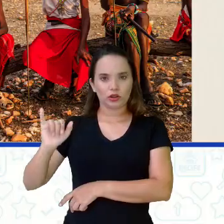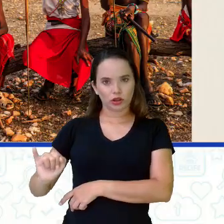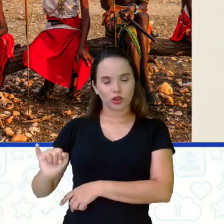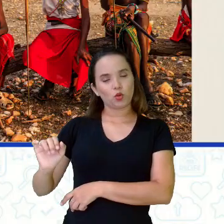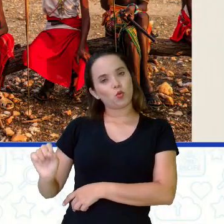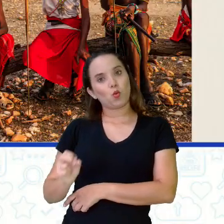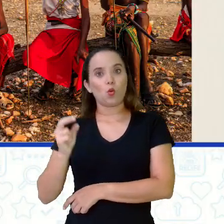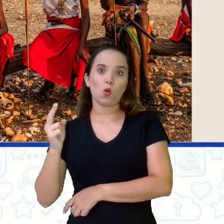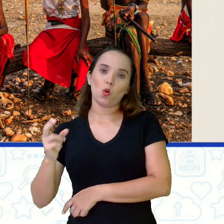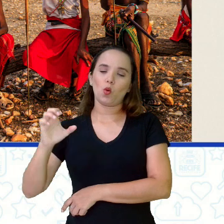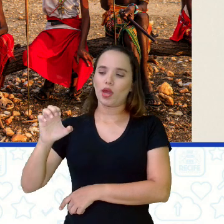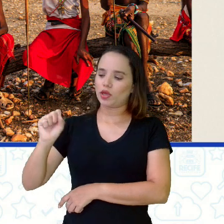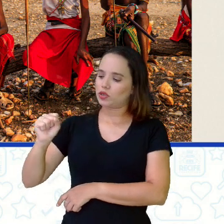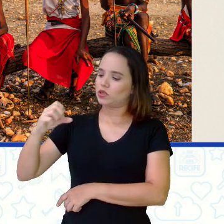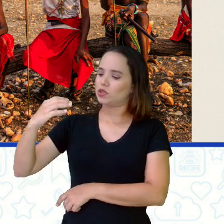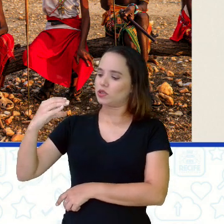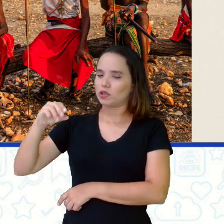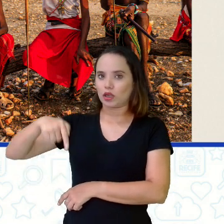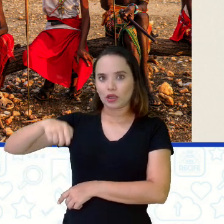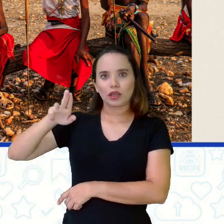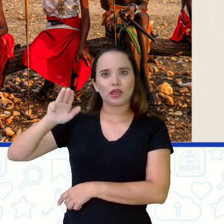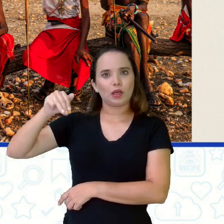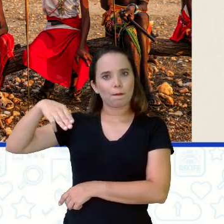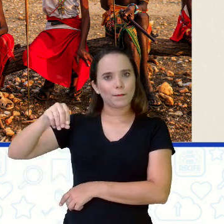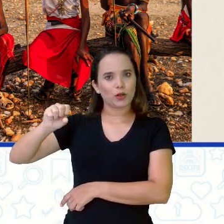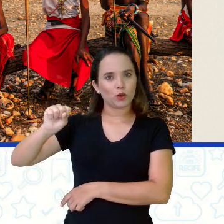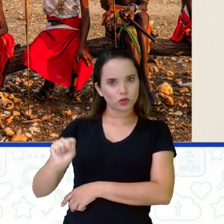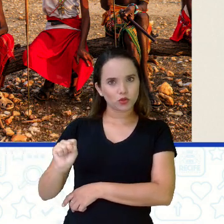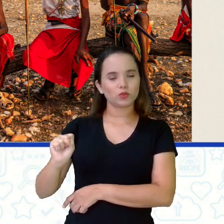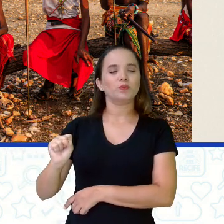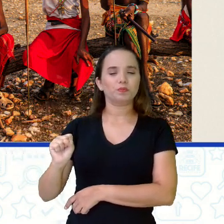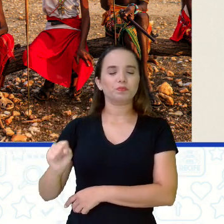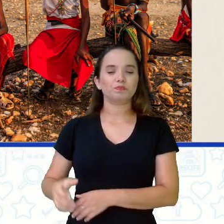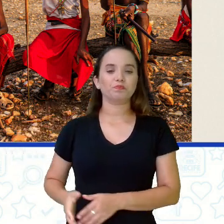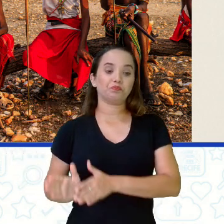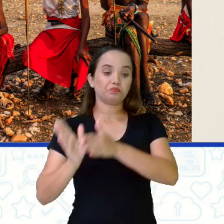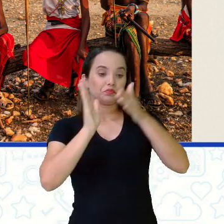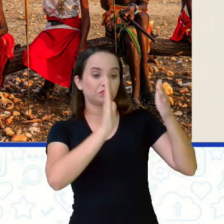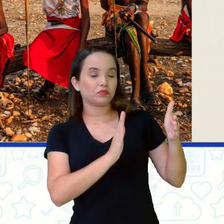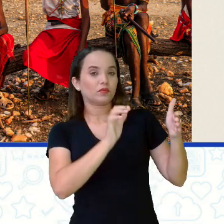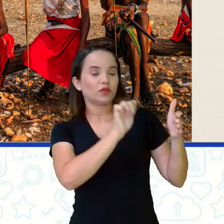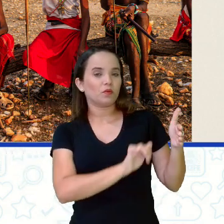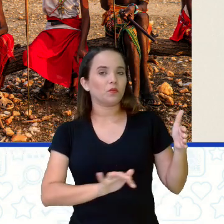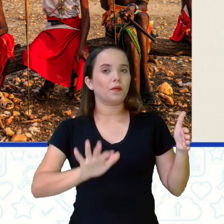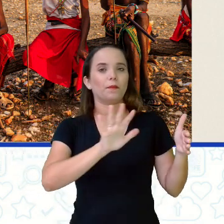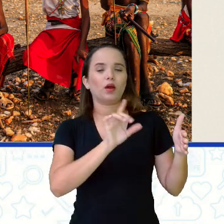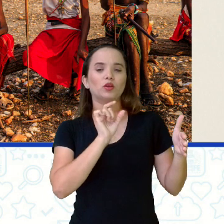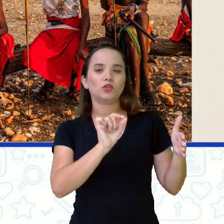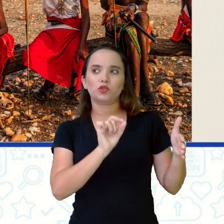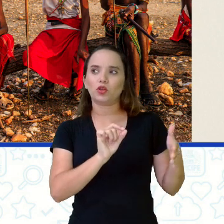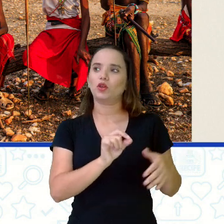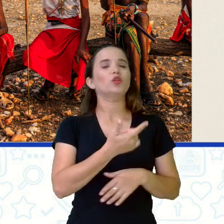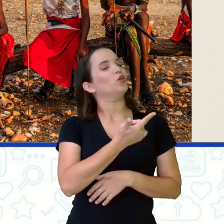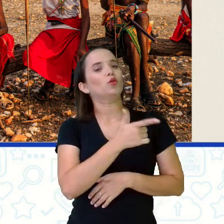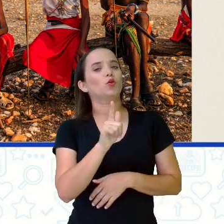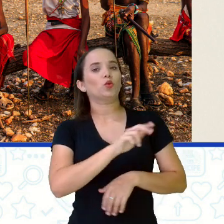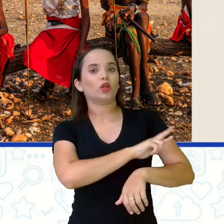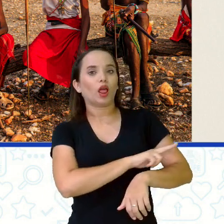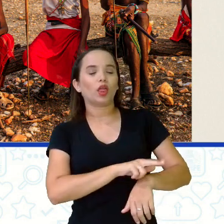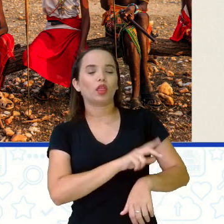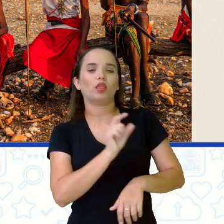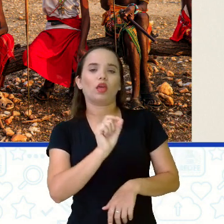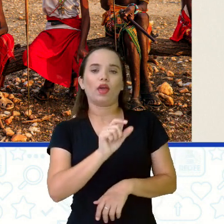como esquimós, né, mas o nome certo são Inuits. E na outra nós temos uma etnia aí